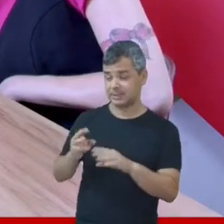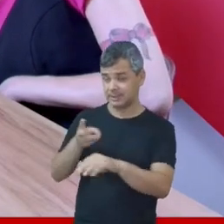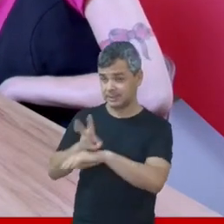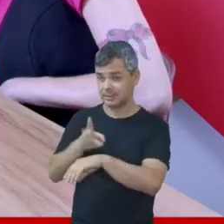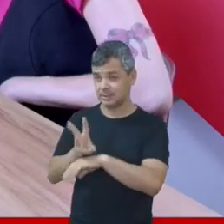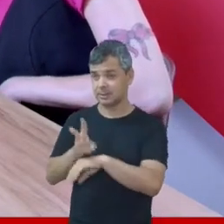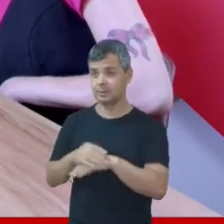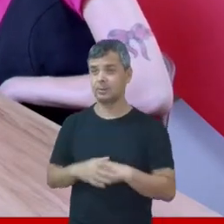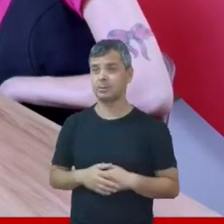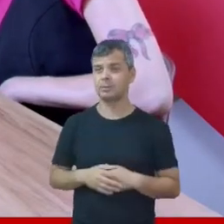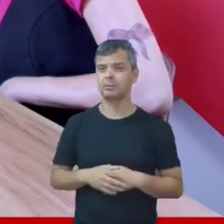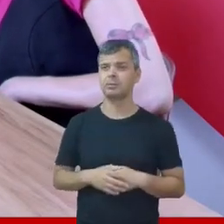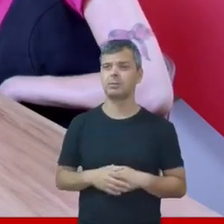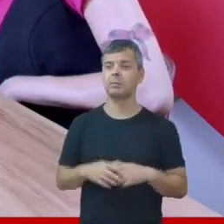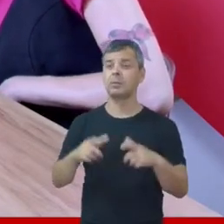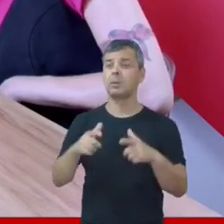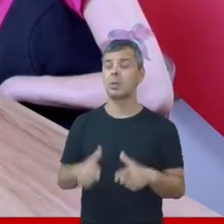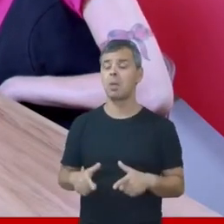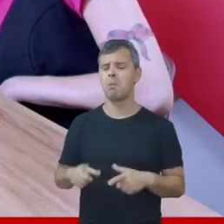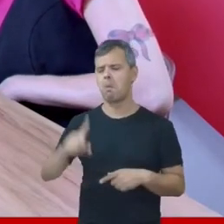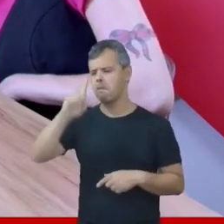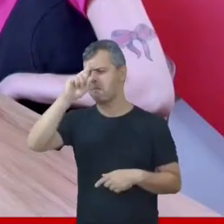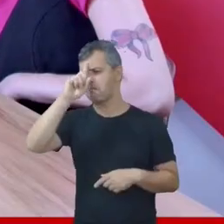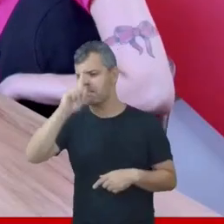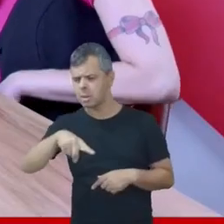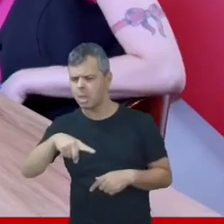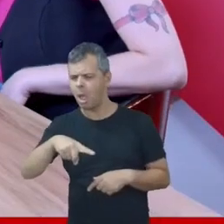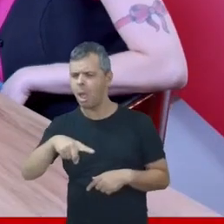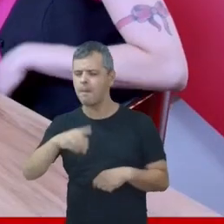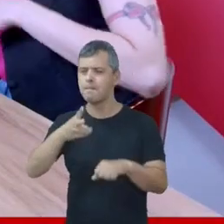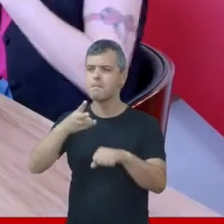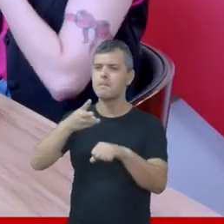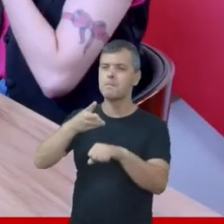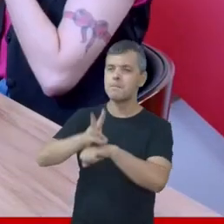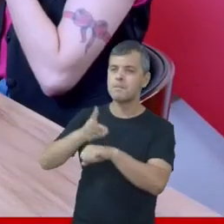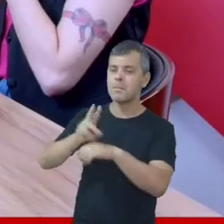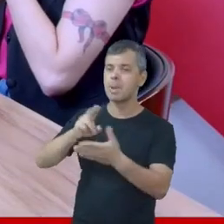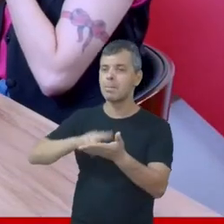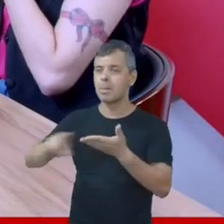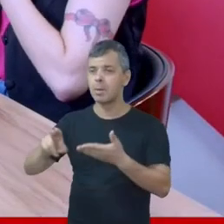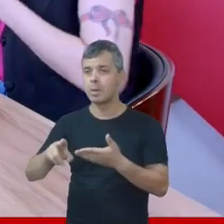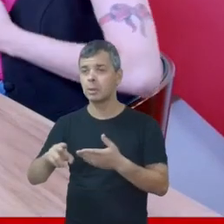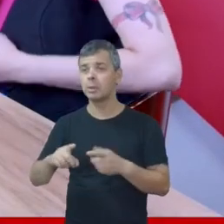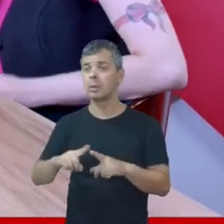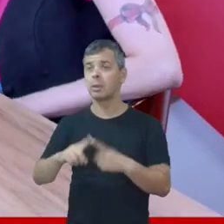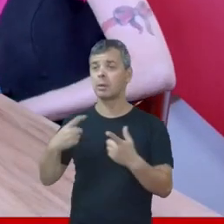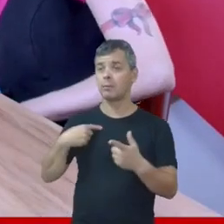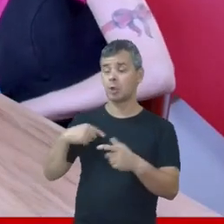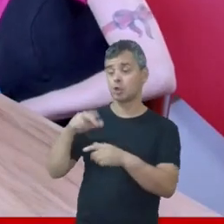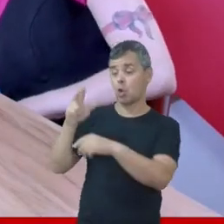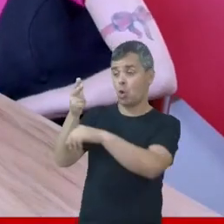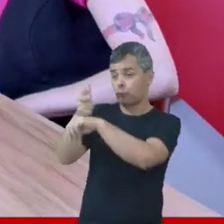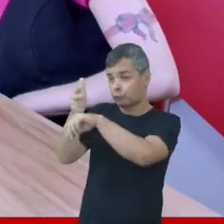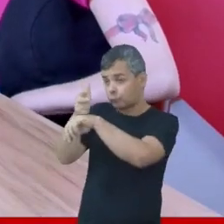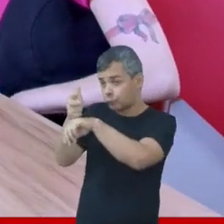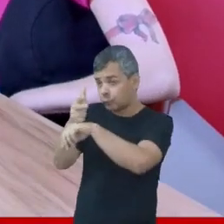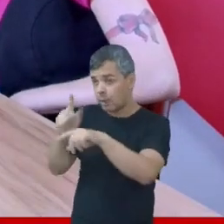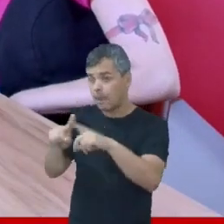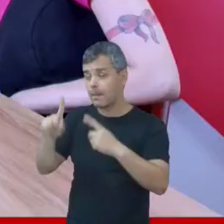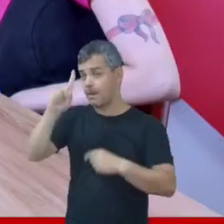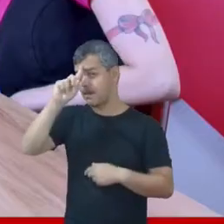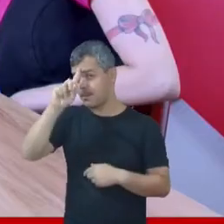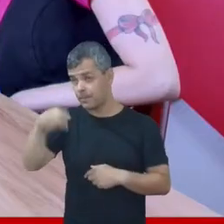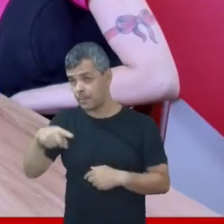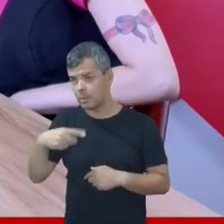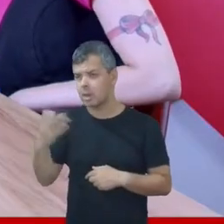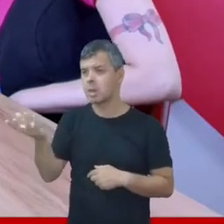exatamente, né, Nádia? Onde a galera pode mandar suas mensagens. Quem mais, Nádia? A galera pode mandar mensagem, pode mandar vídeo, pode mandar